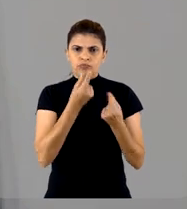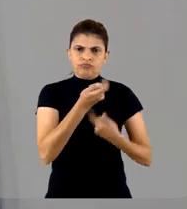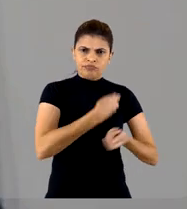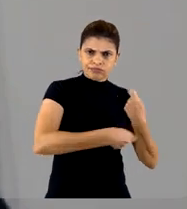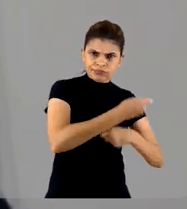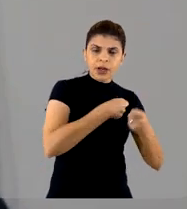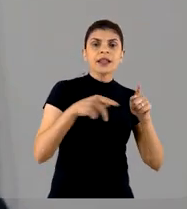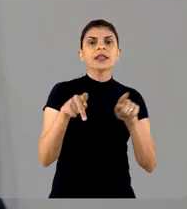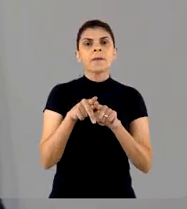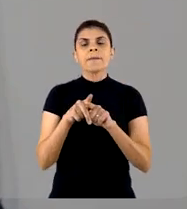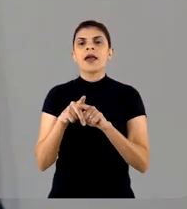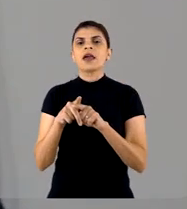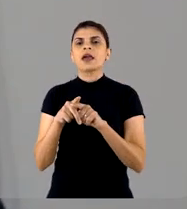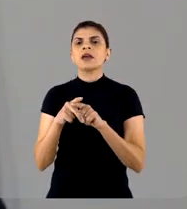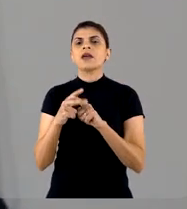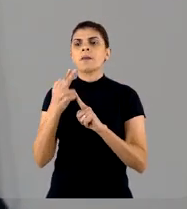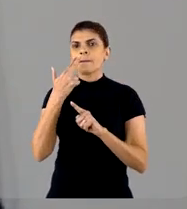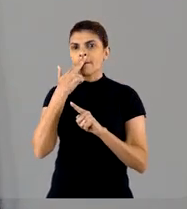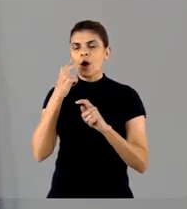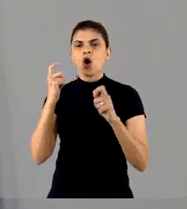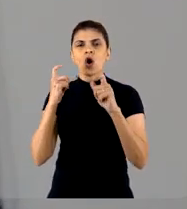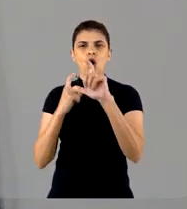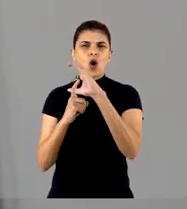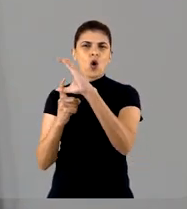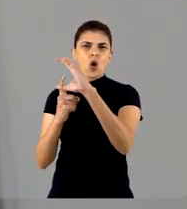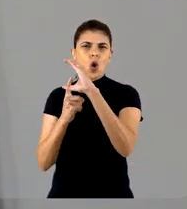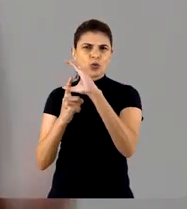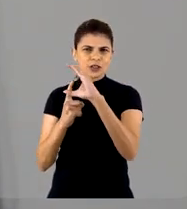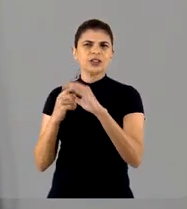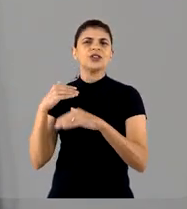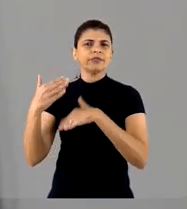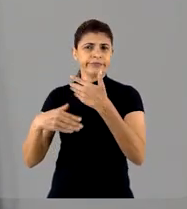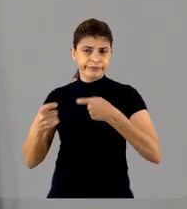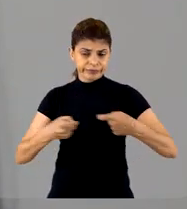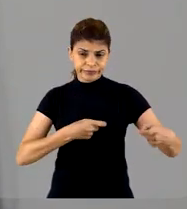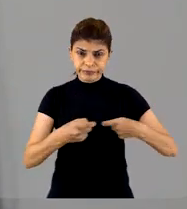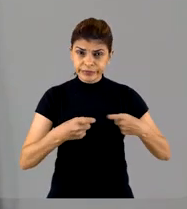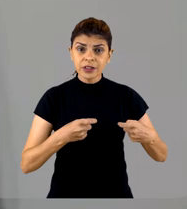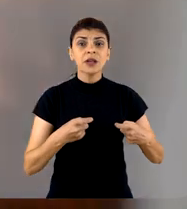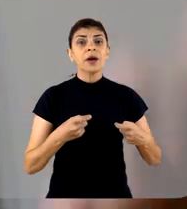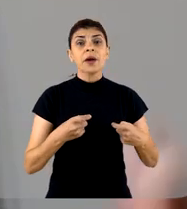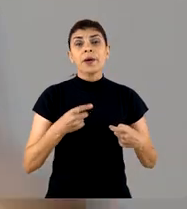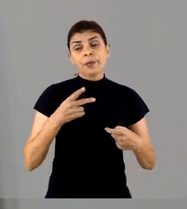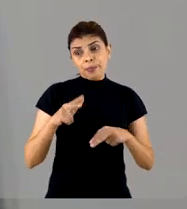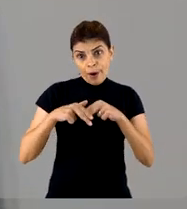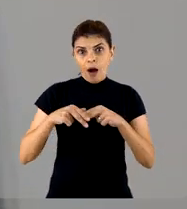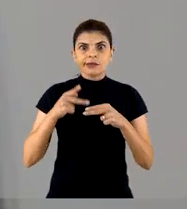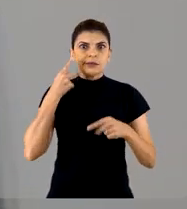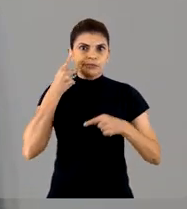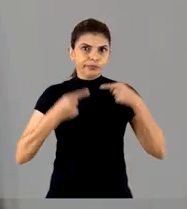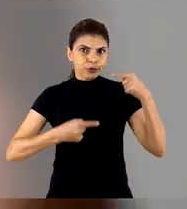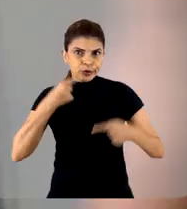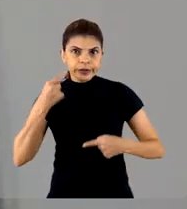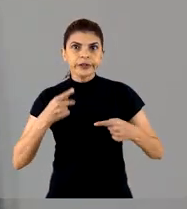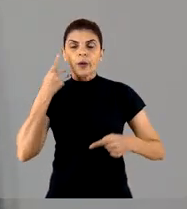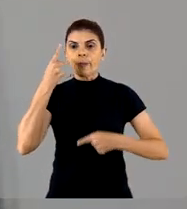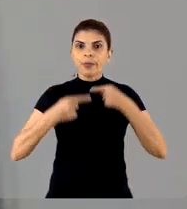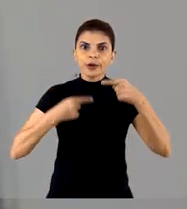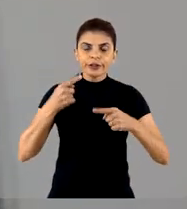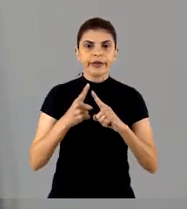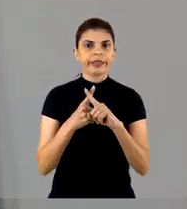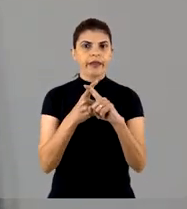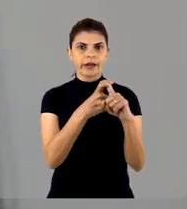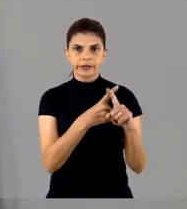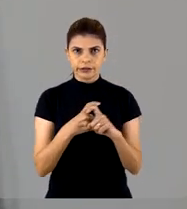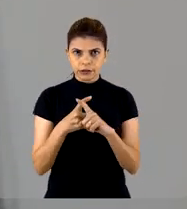numa batalha. E com isso conseguiu, sem sombra de dúvida, unir a humanidade. Com políticas, né? Política expansionista